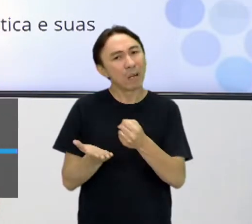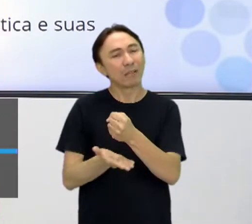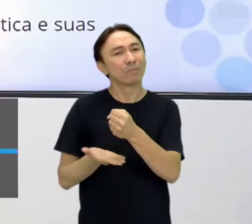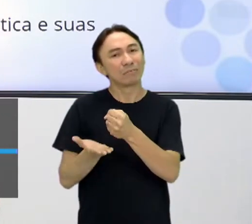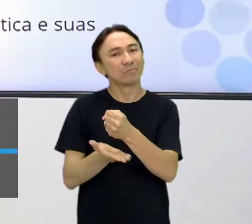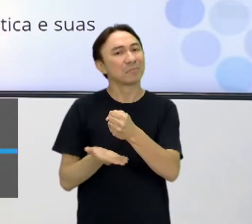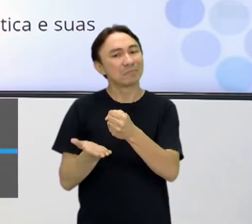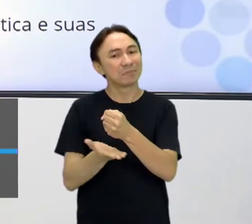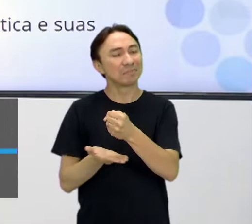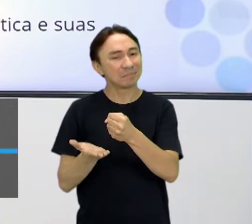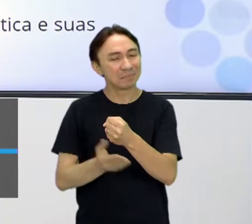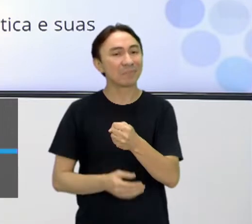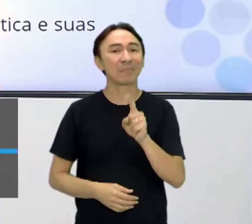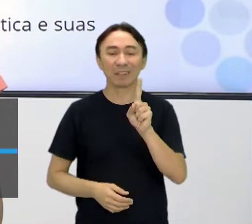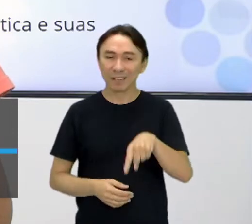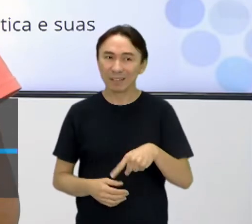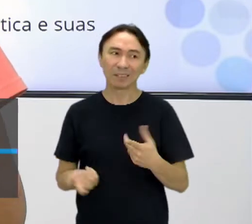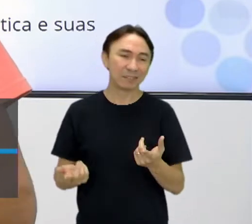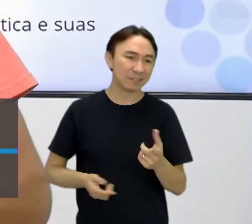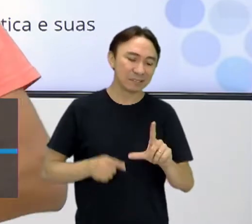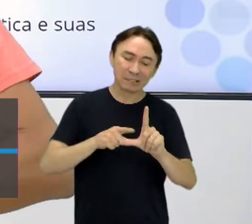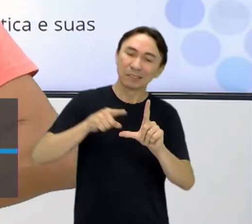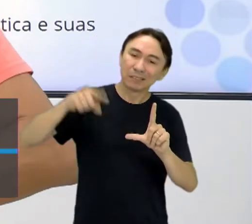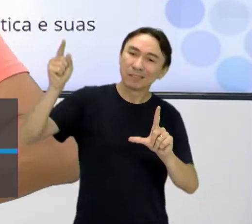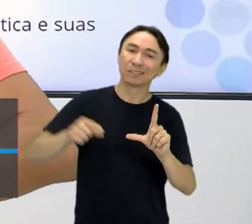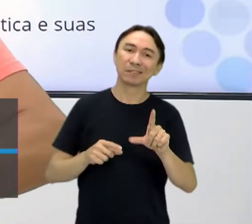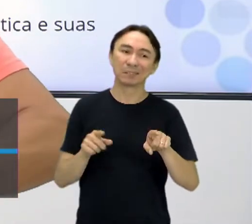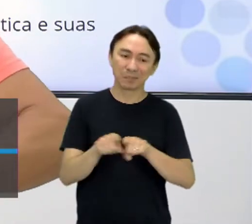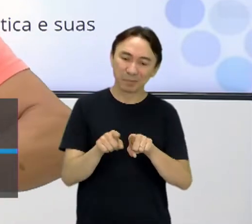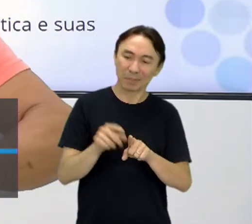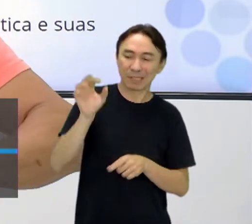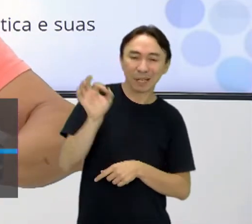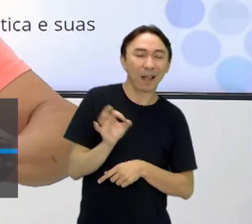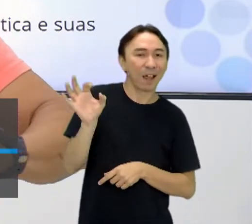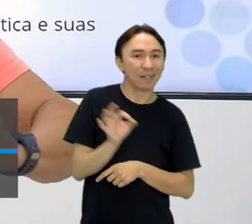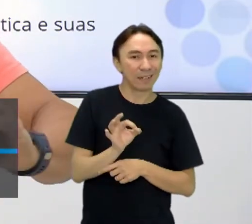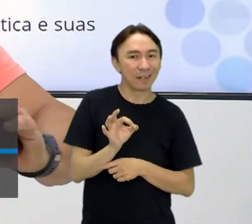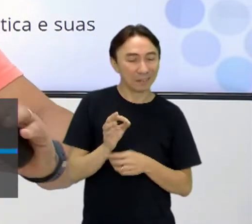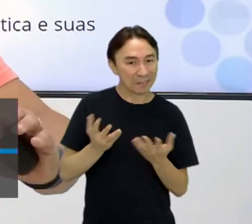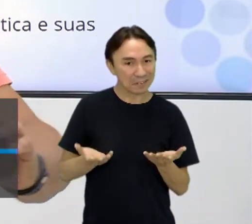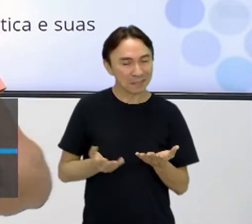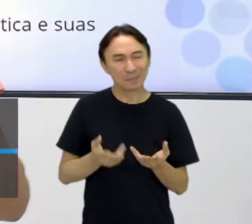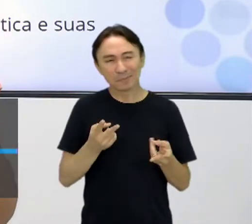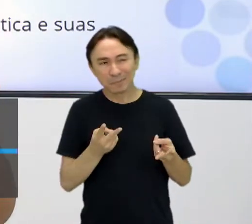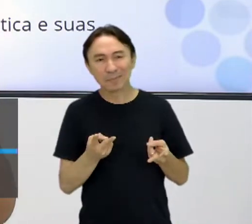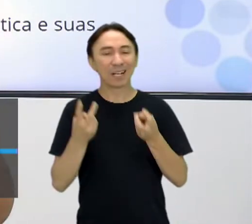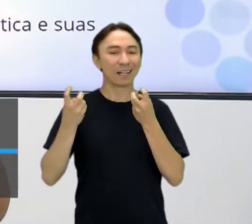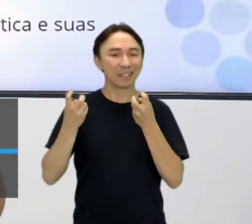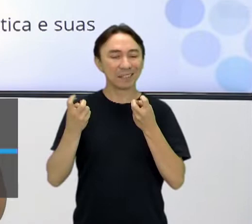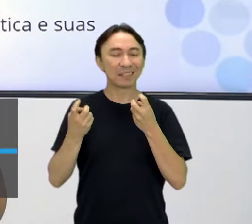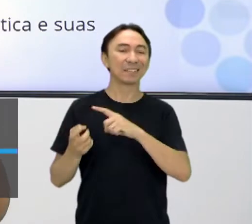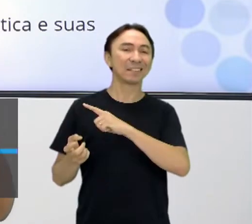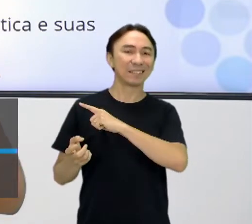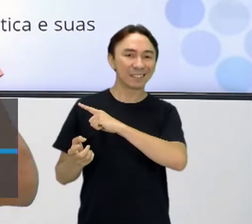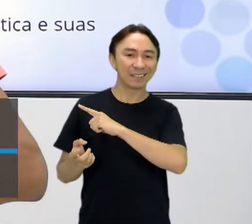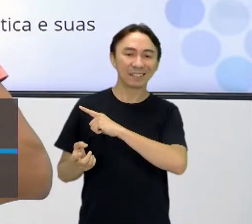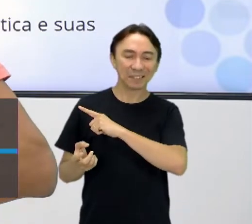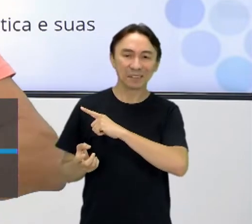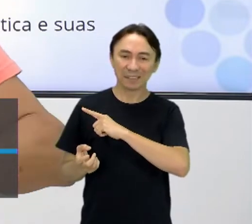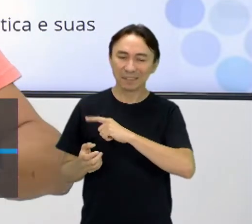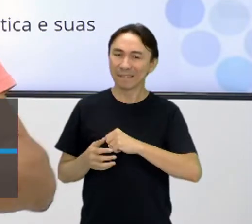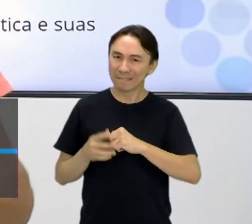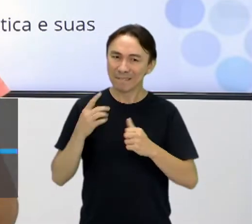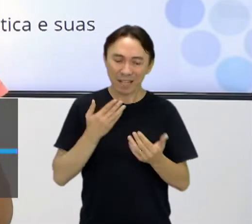está trabalhando índices e taxas, mas você percebe que tem um cunho, né? A produção da aula, o foco da aula, ele